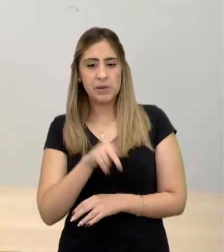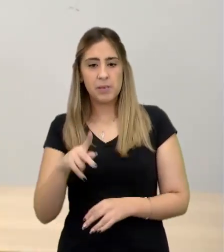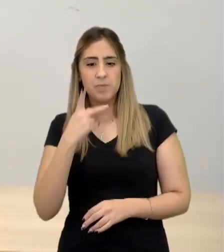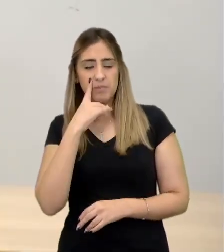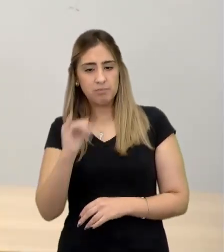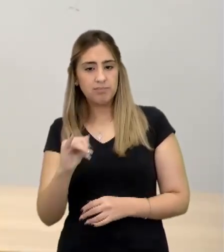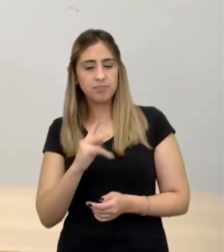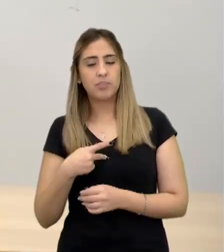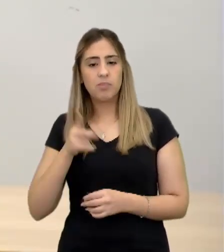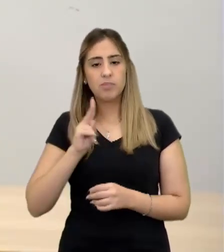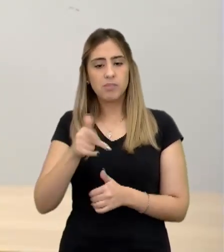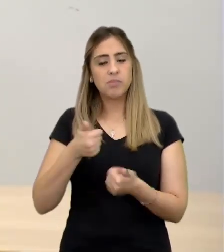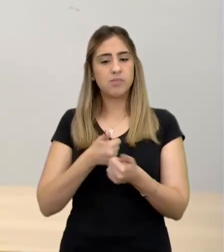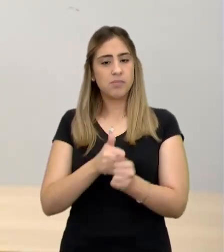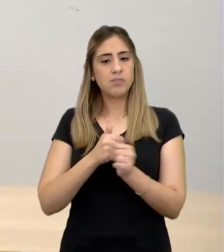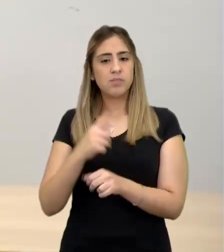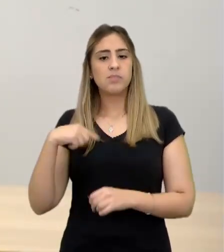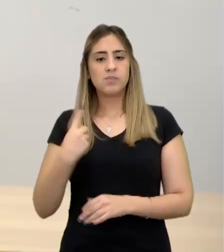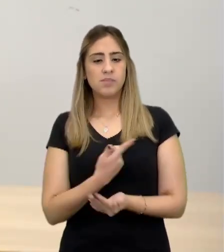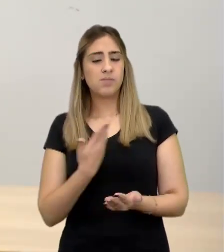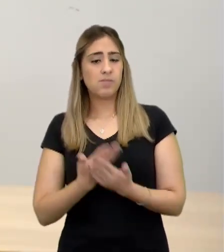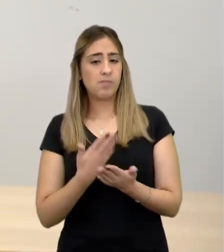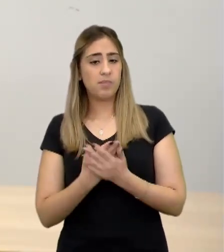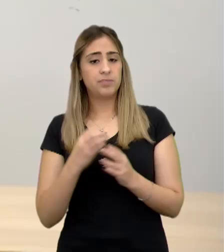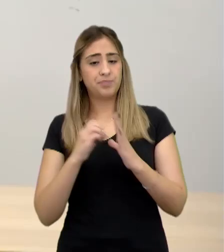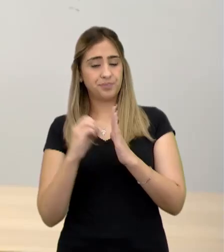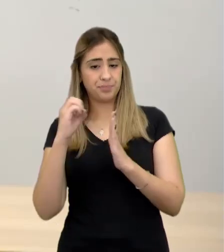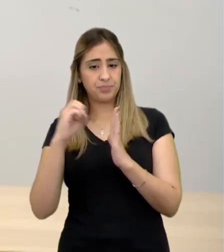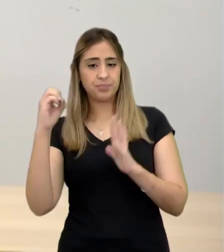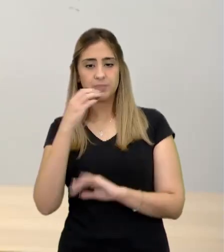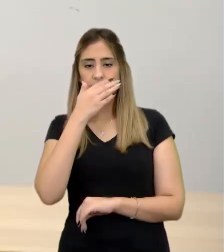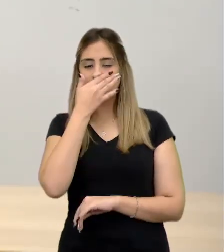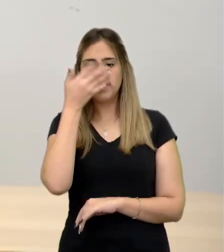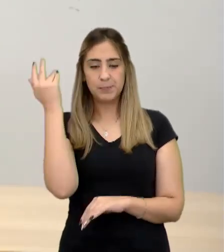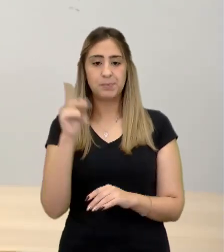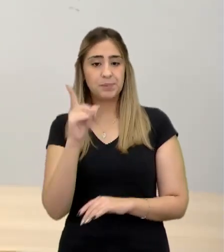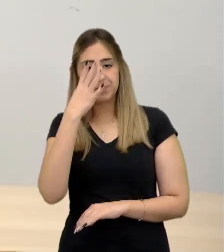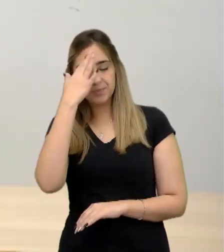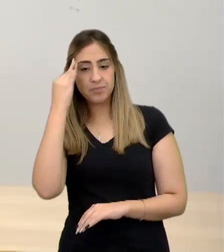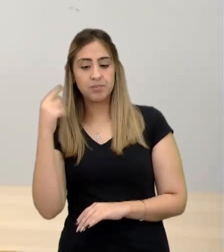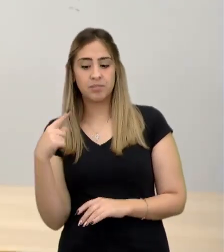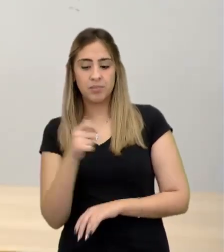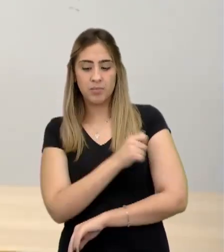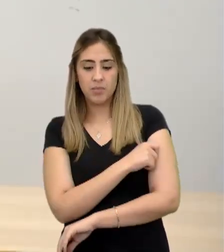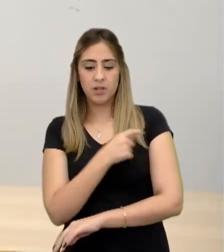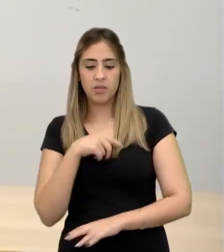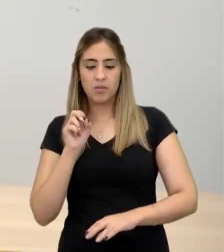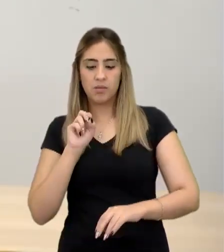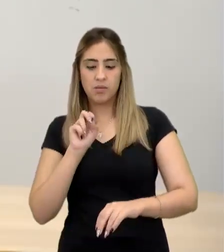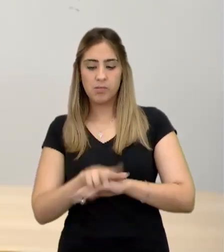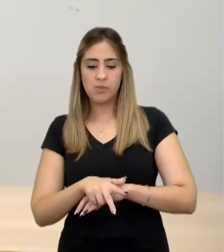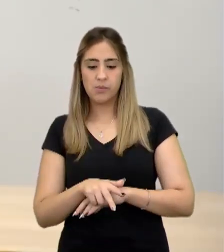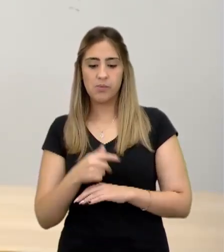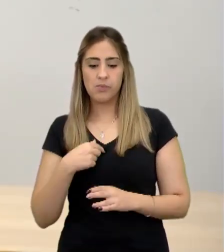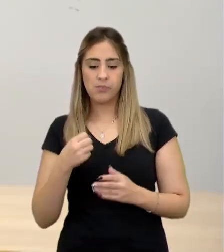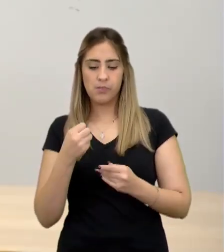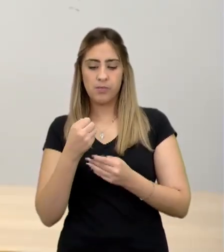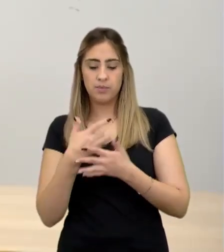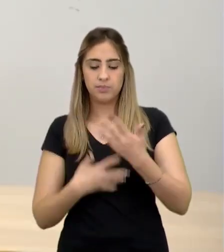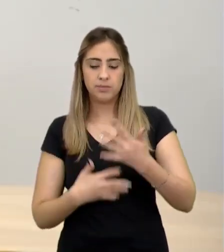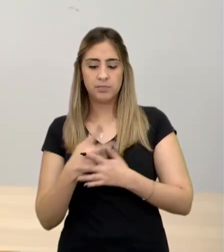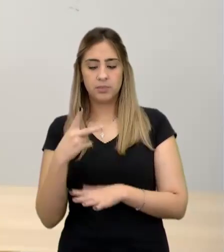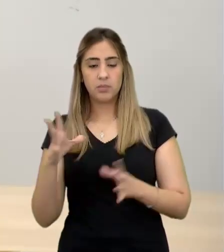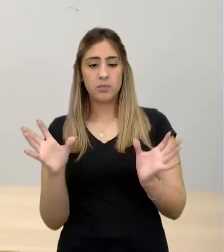e pais que sempre acompanham as nossas aulas aqui no Centro de Mídias. Não se esqueçam, aluno, de entrar lá no chat da